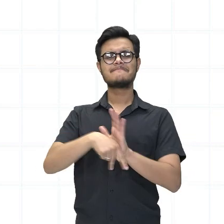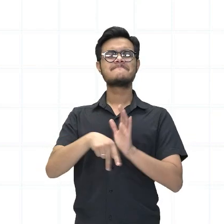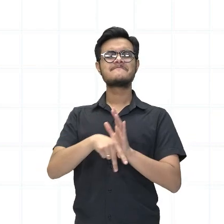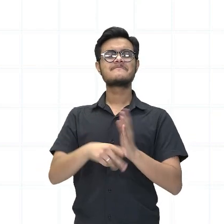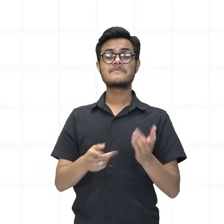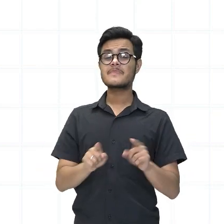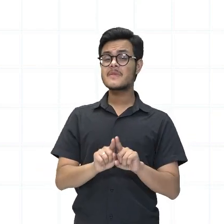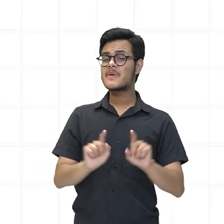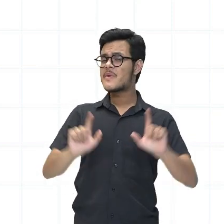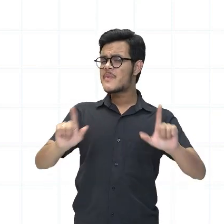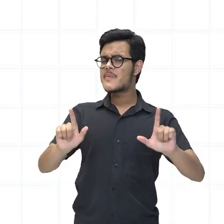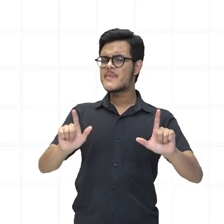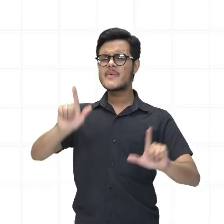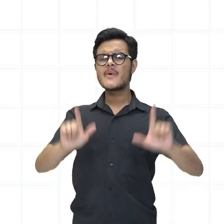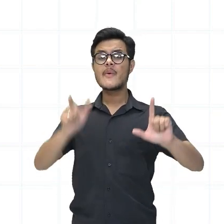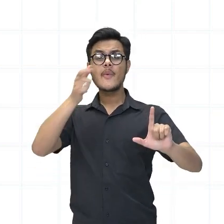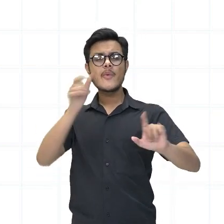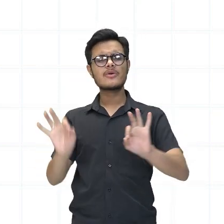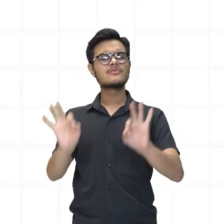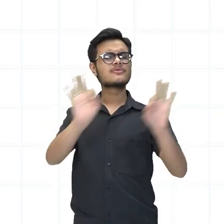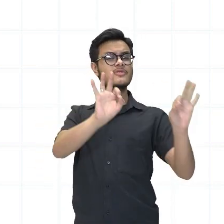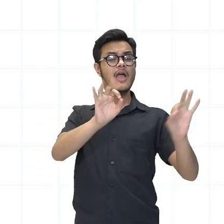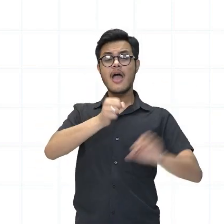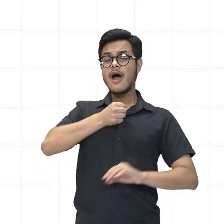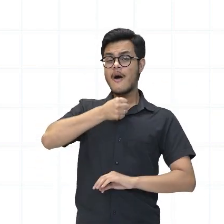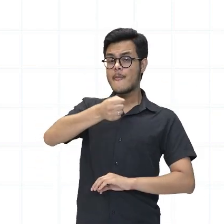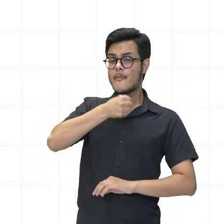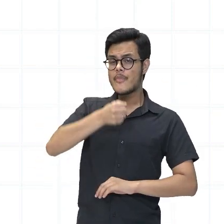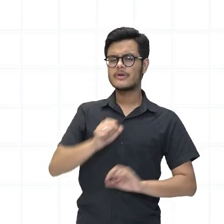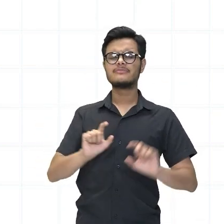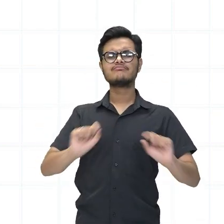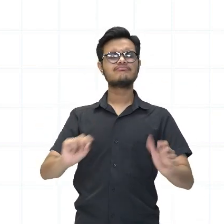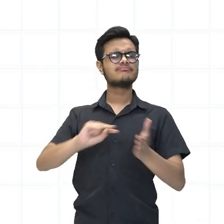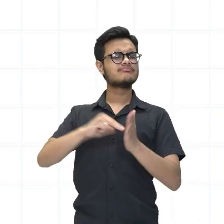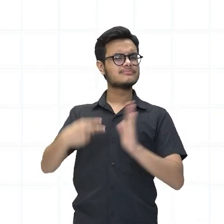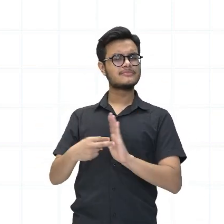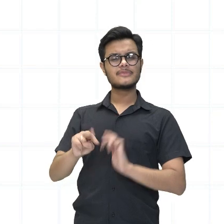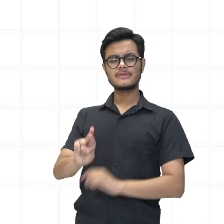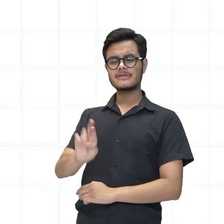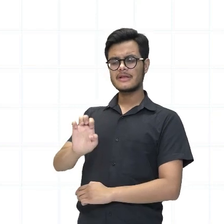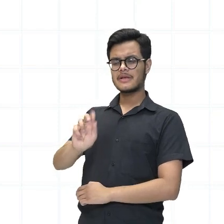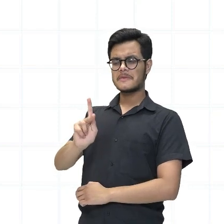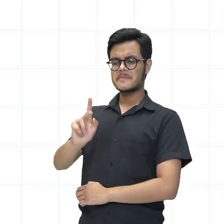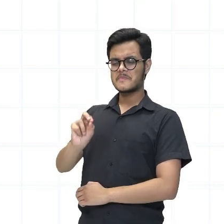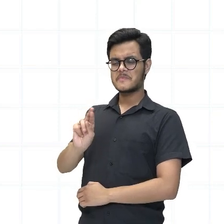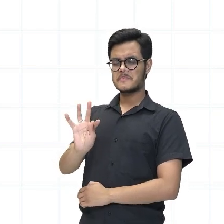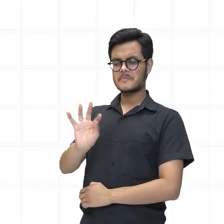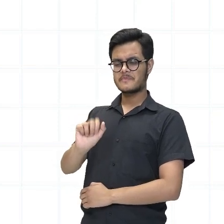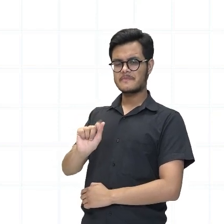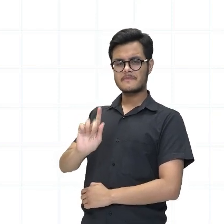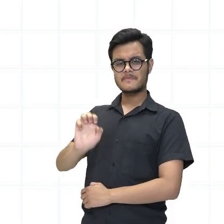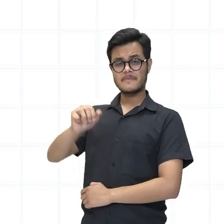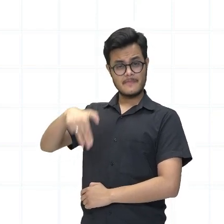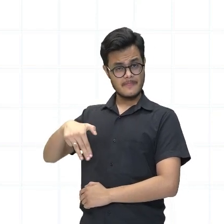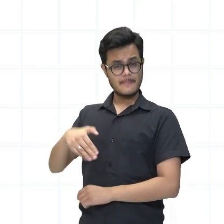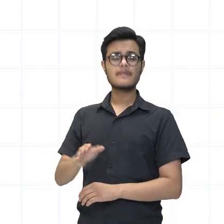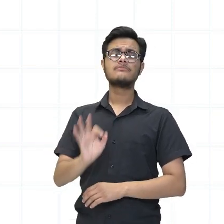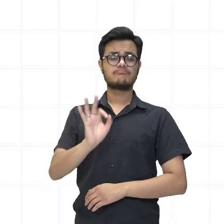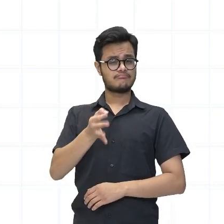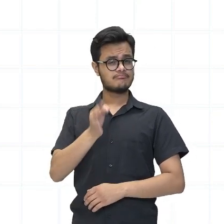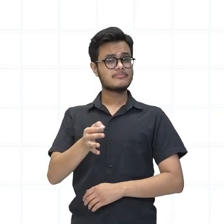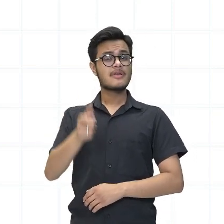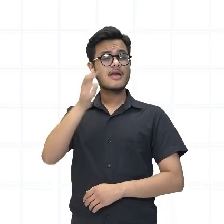a reportagem. Então, o que é a reportagem, gente? A reportagem é pertencente ao campo jornalístico midiático, como já mencionei.